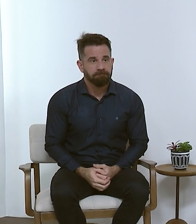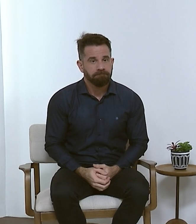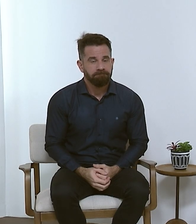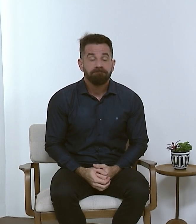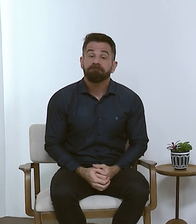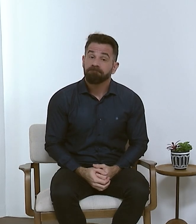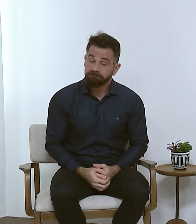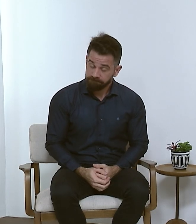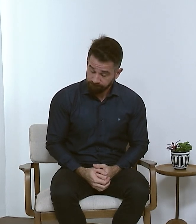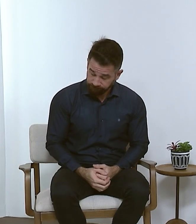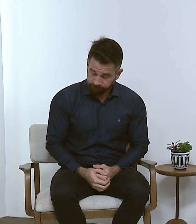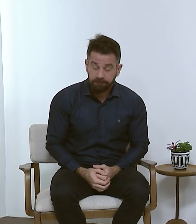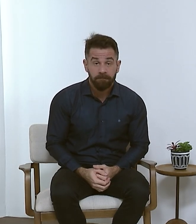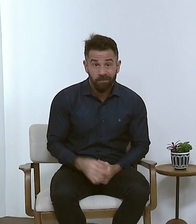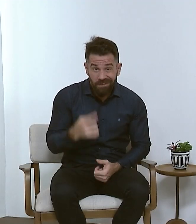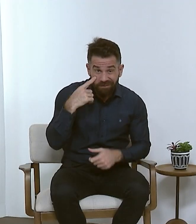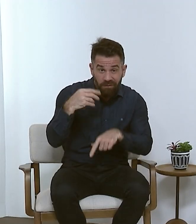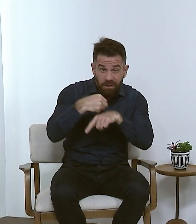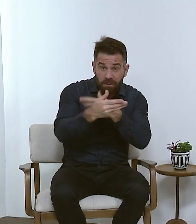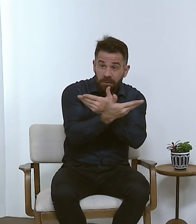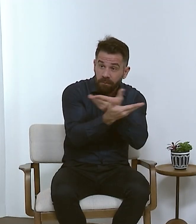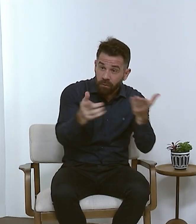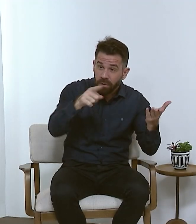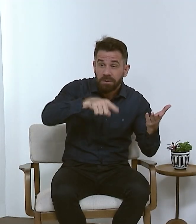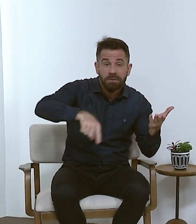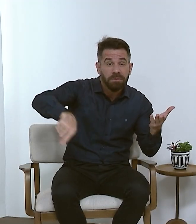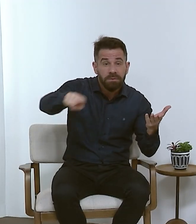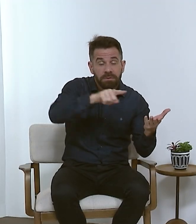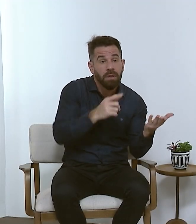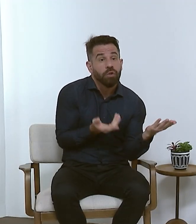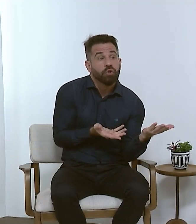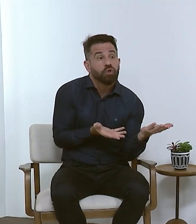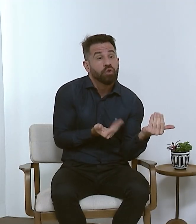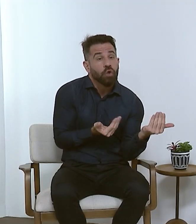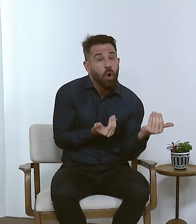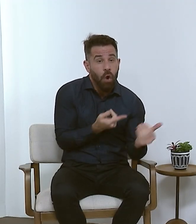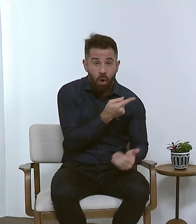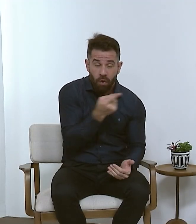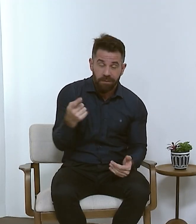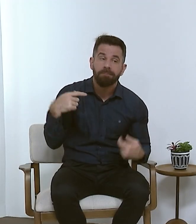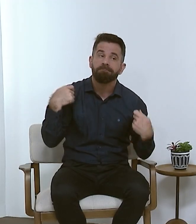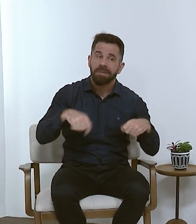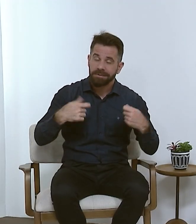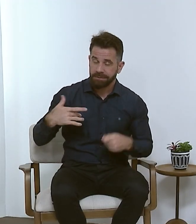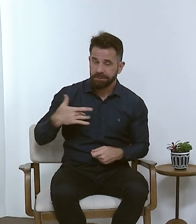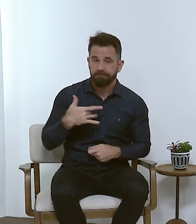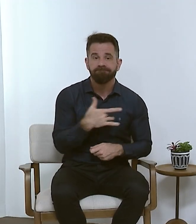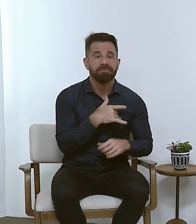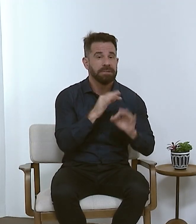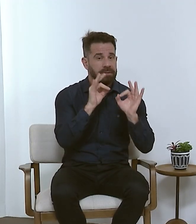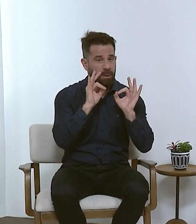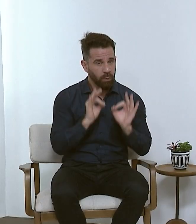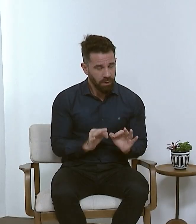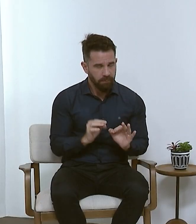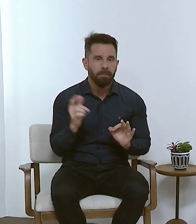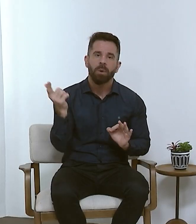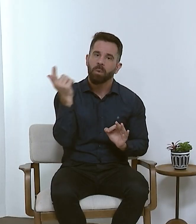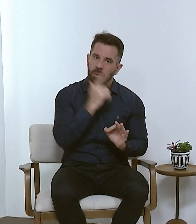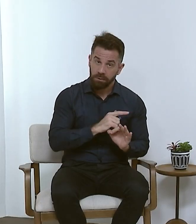Fica aí o recado, então, para você que é jovem, né? É importante ter um estilo de vida saudável para evitar o infarto.